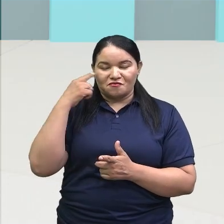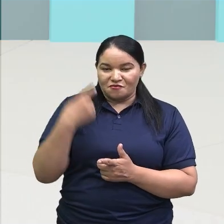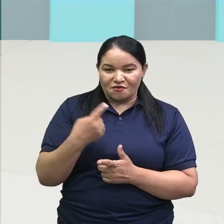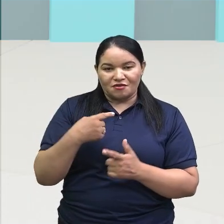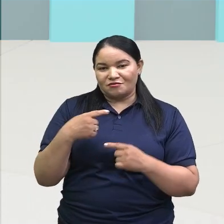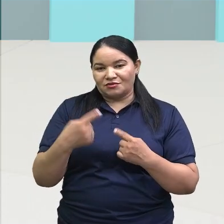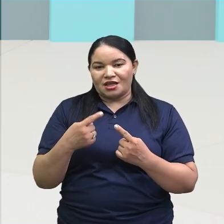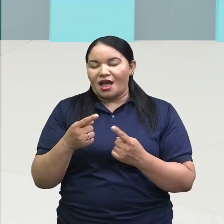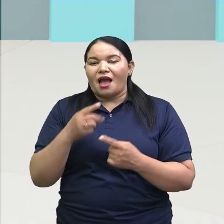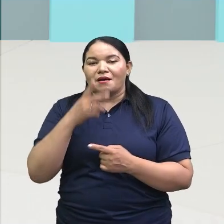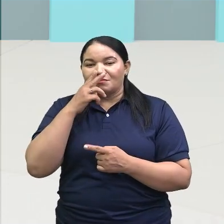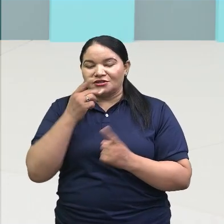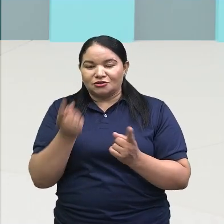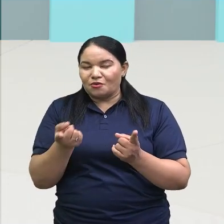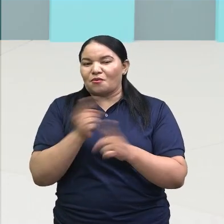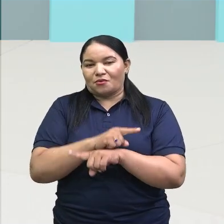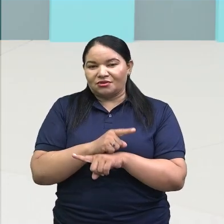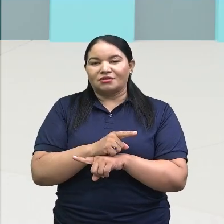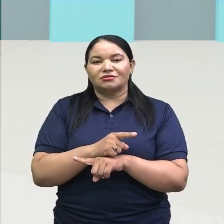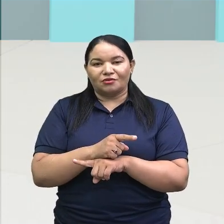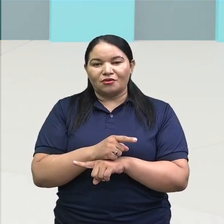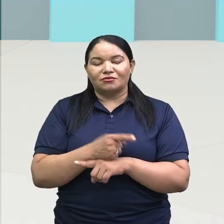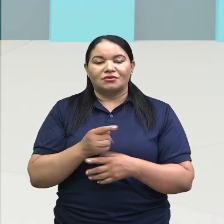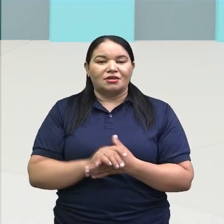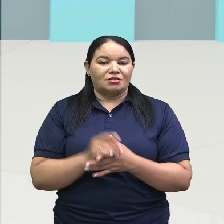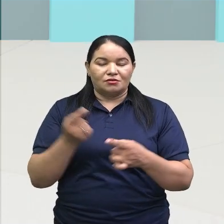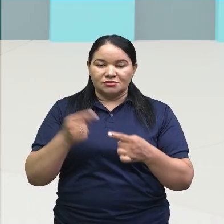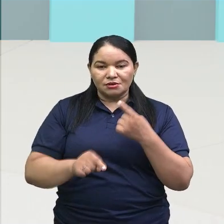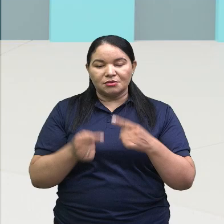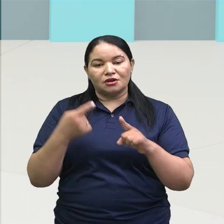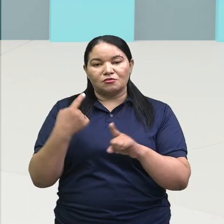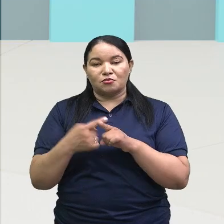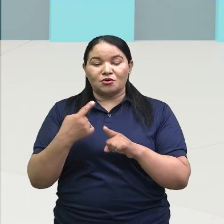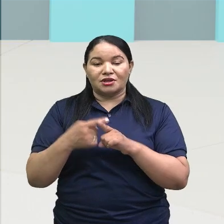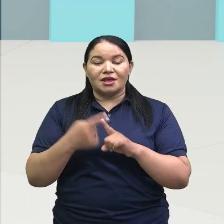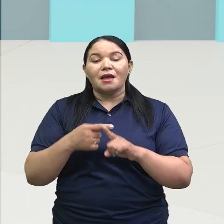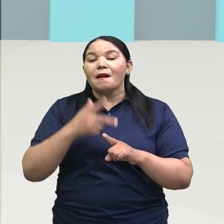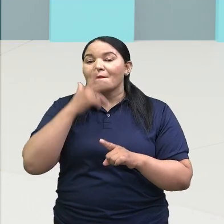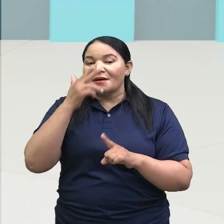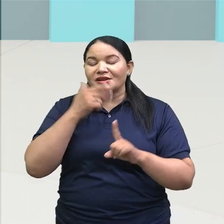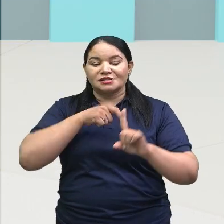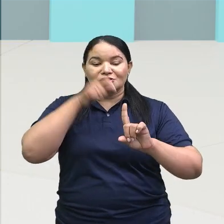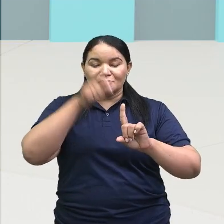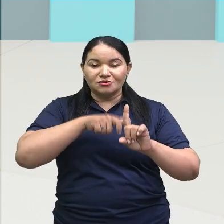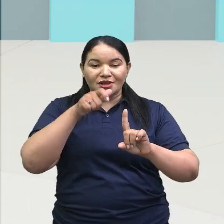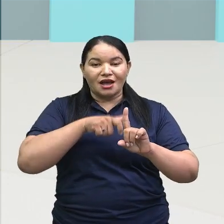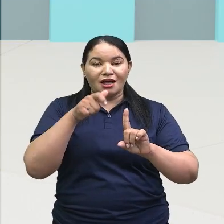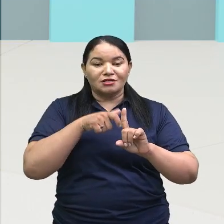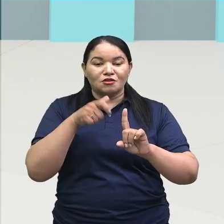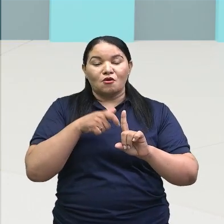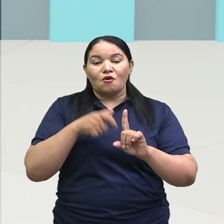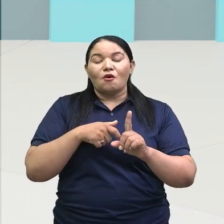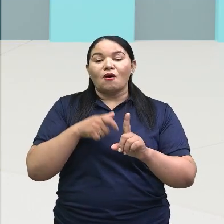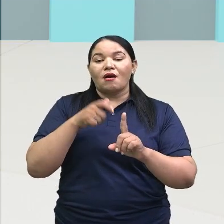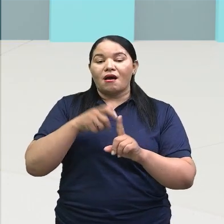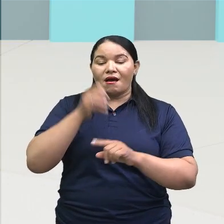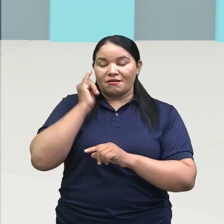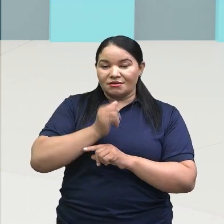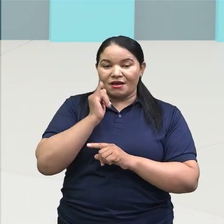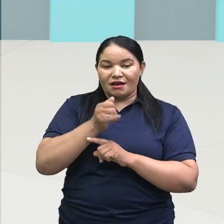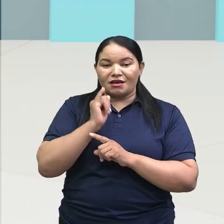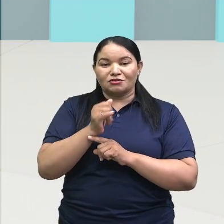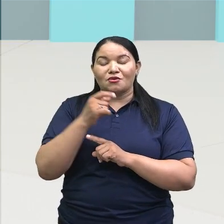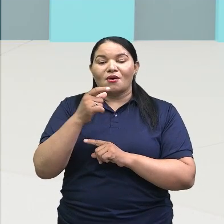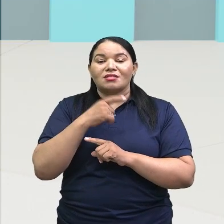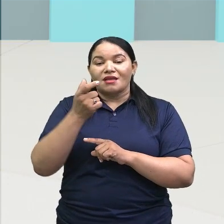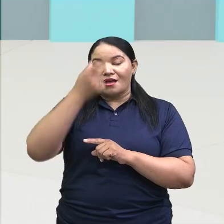Então a gente vai ter essa análise psicológica. É como se o narrador estivesse na mente dos personagens, mostrando que de